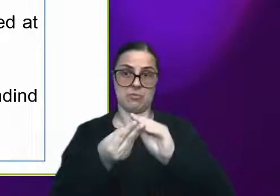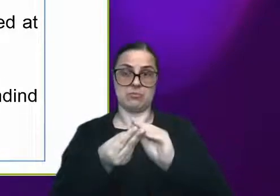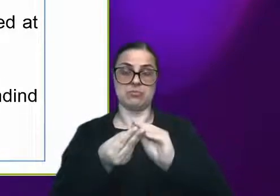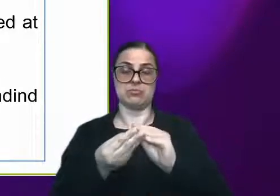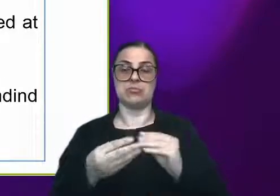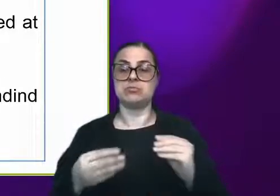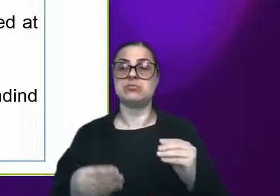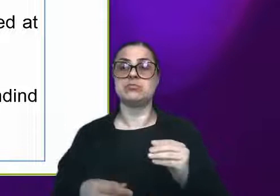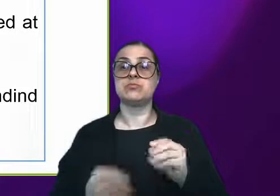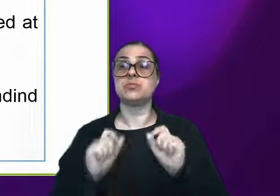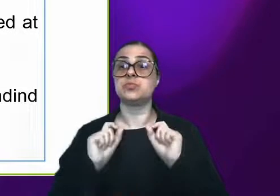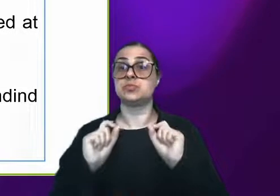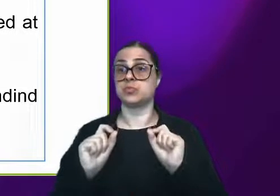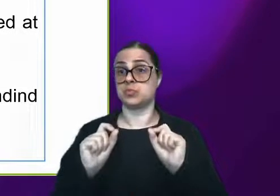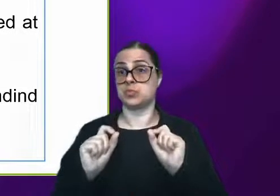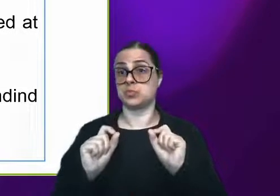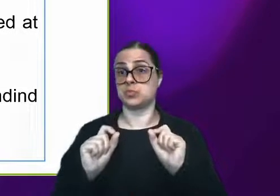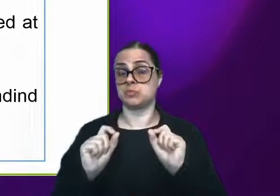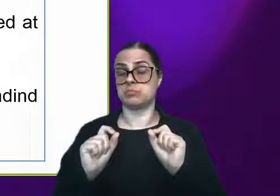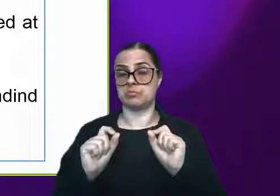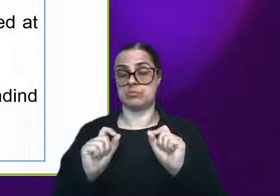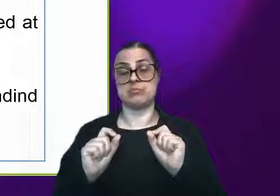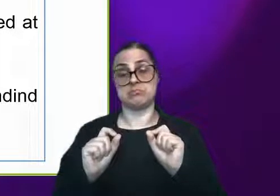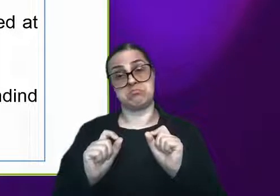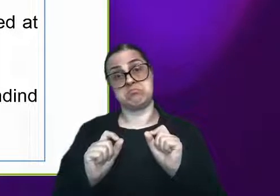concluir e falar que o